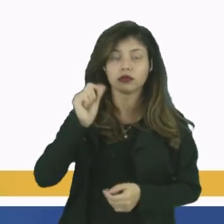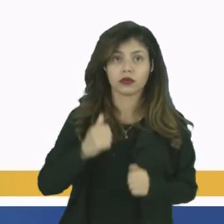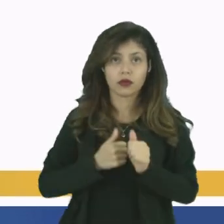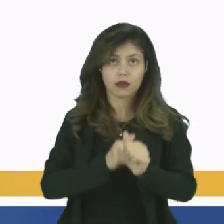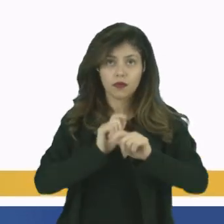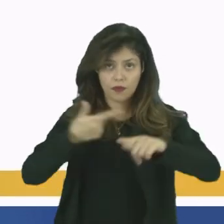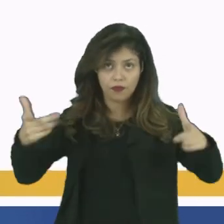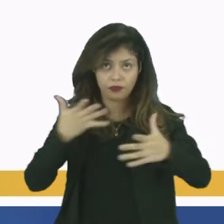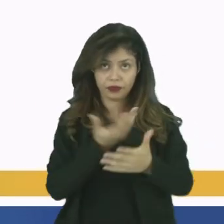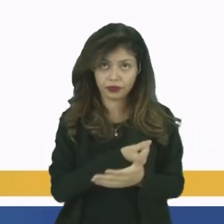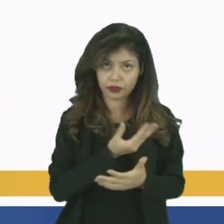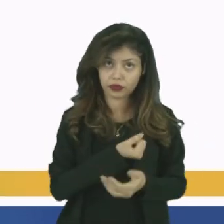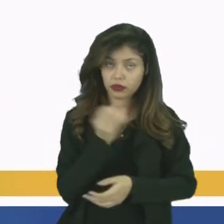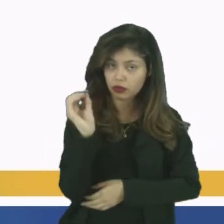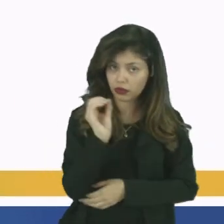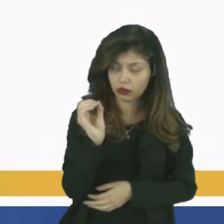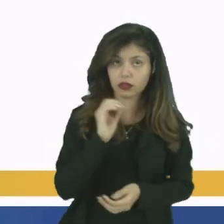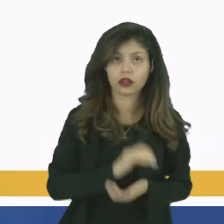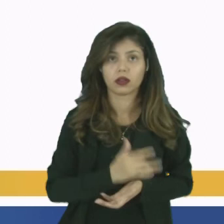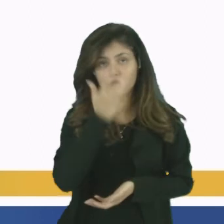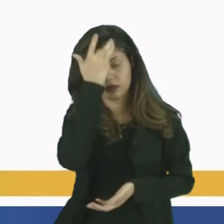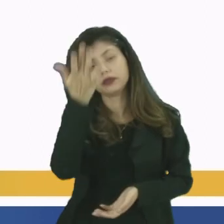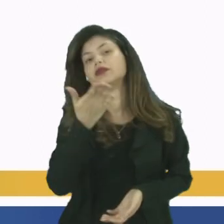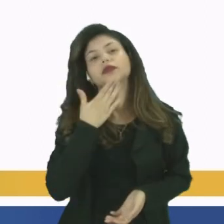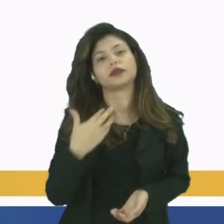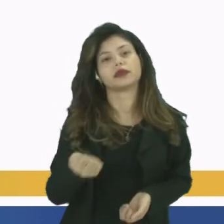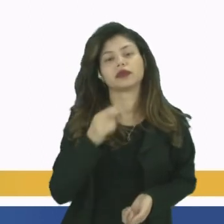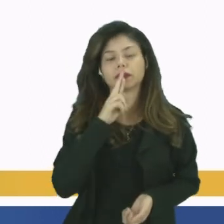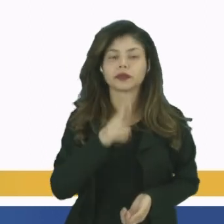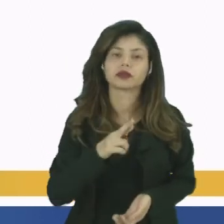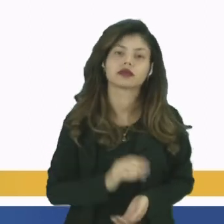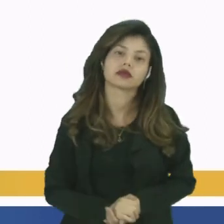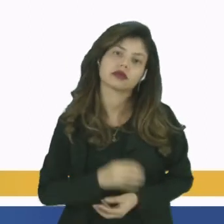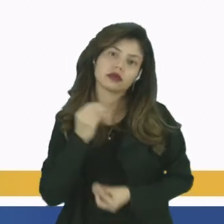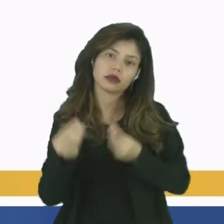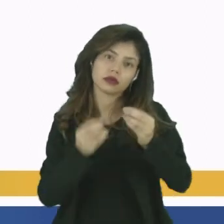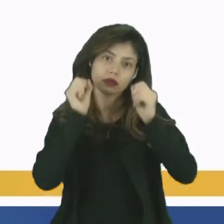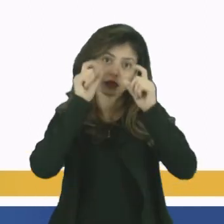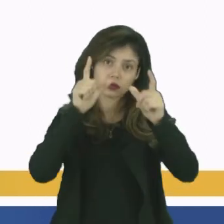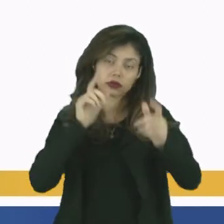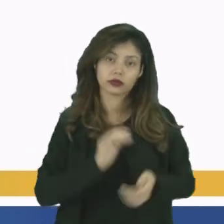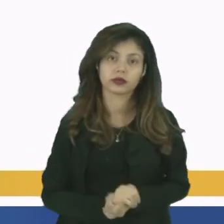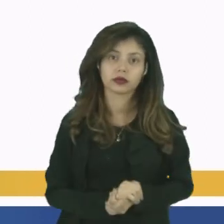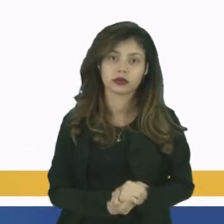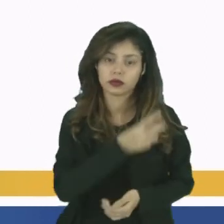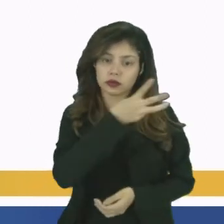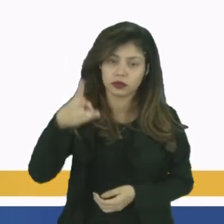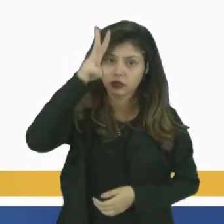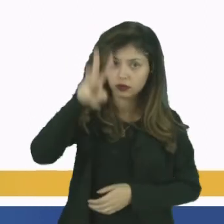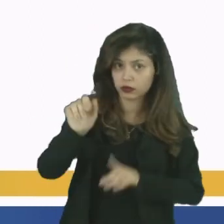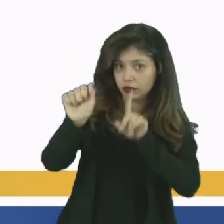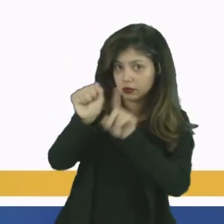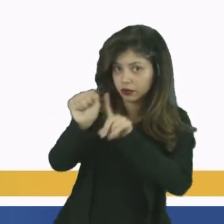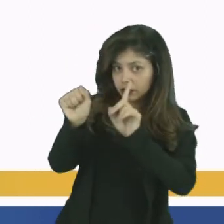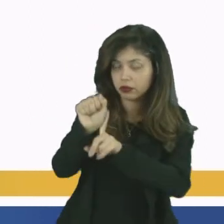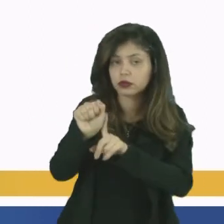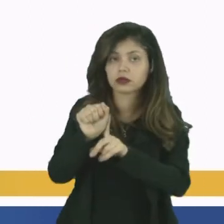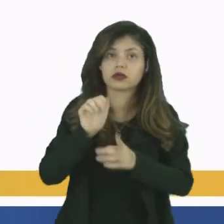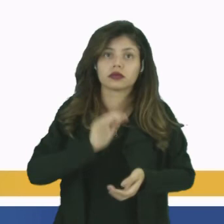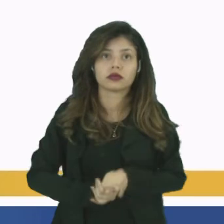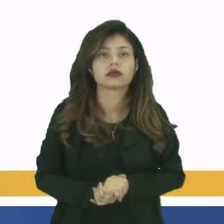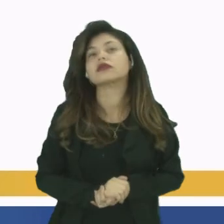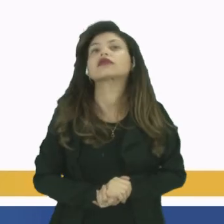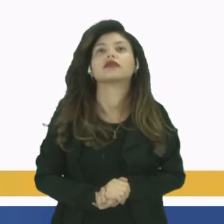que tem o maior número de zero para facilitar esses cálculos. Como vocês observam aí na matriz A, bem no canto da